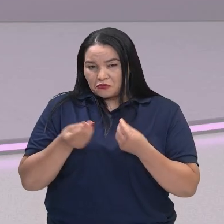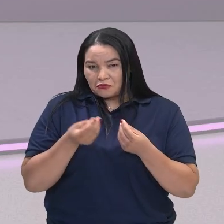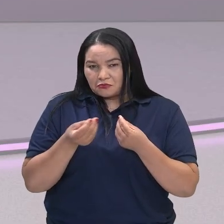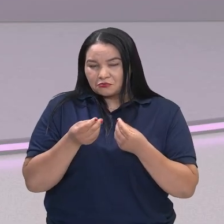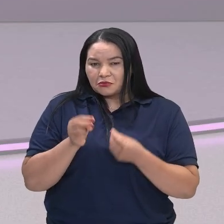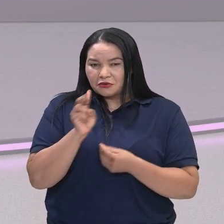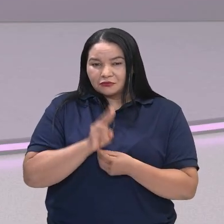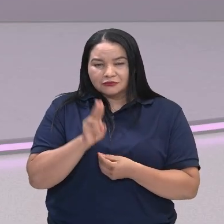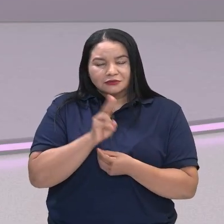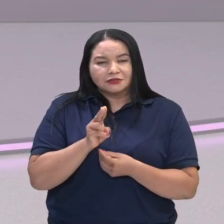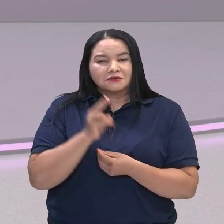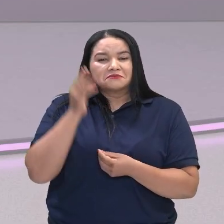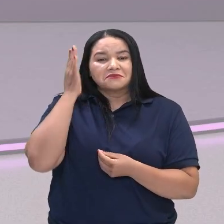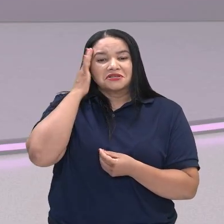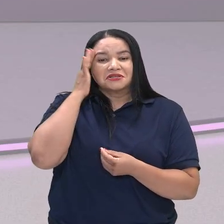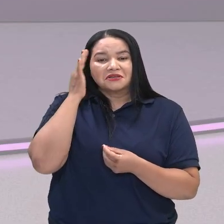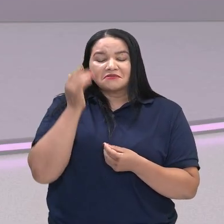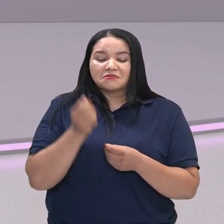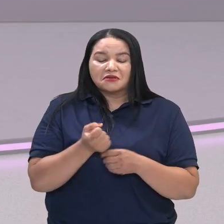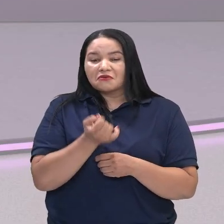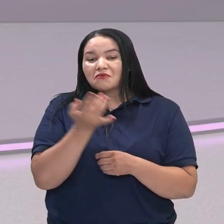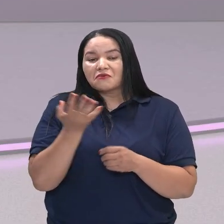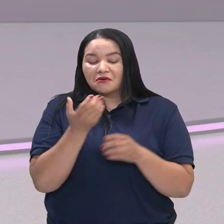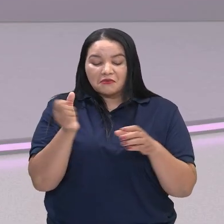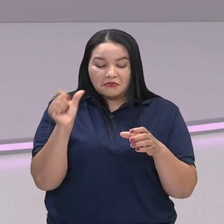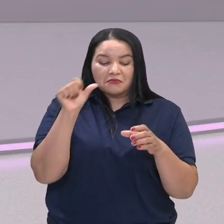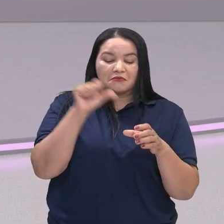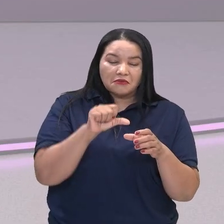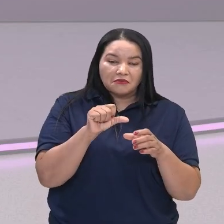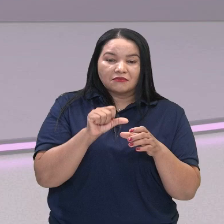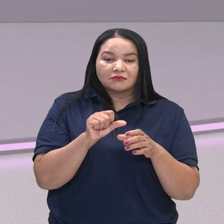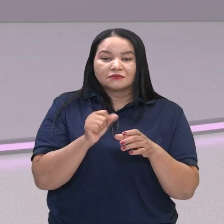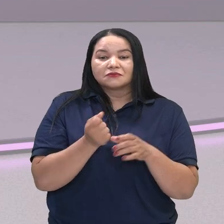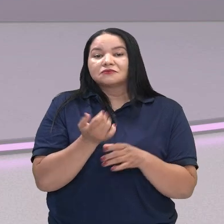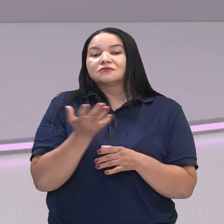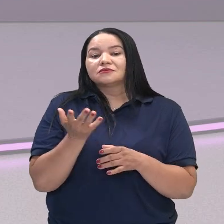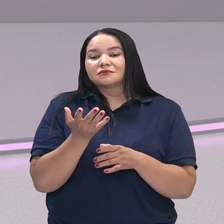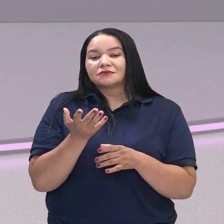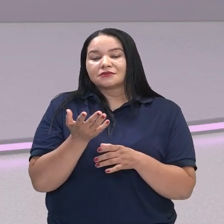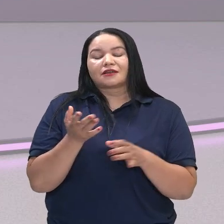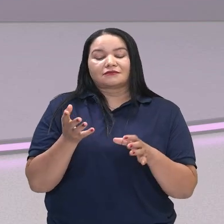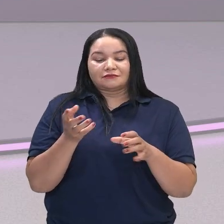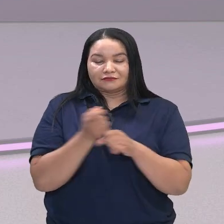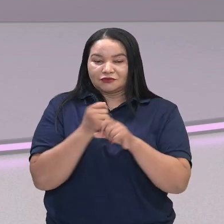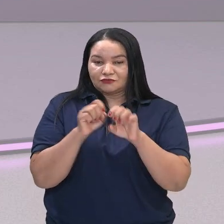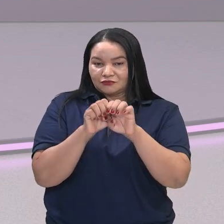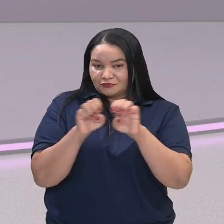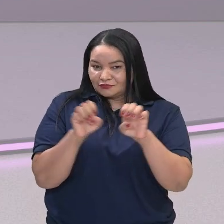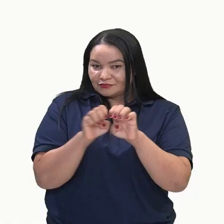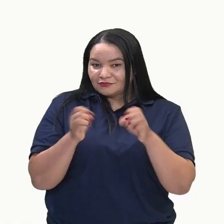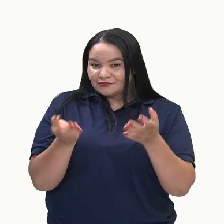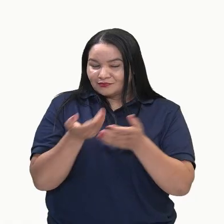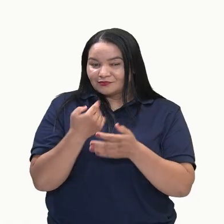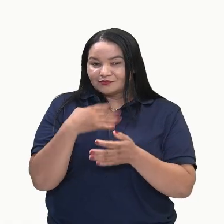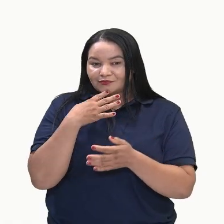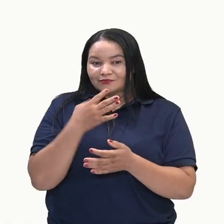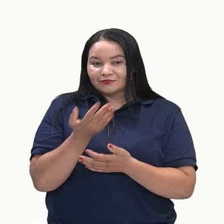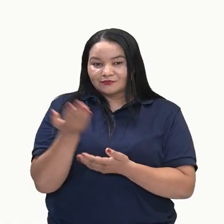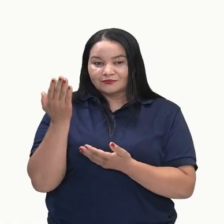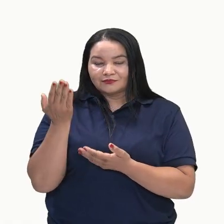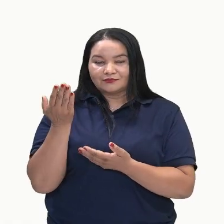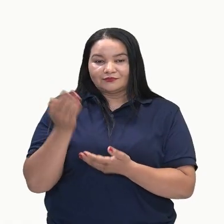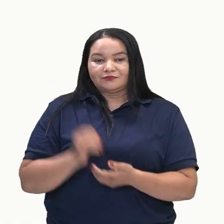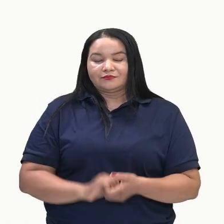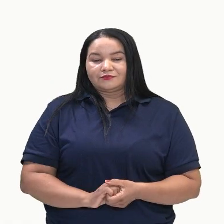usa para se determinar aí a capacidade, o volume desse cilindro? Para isso tem uma fórmula que nós vamos conhecer agora. Então, de olho